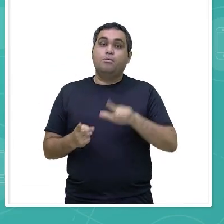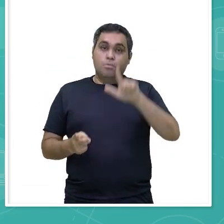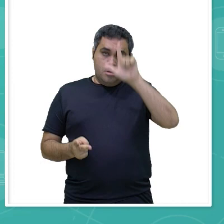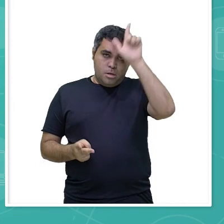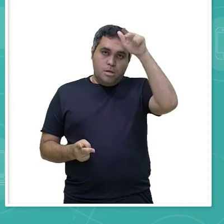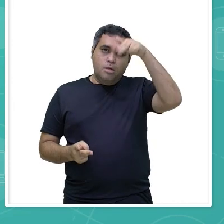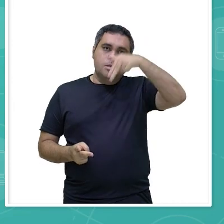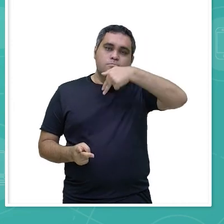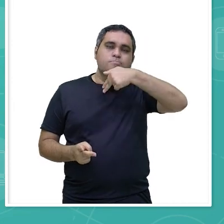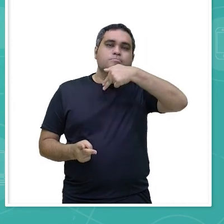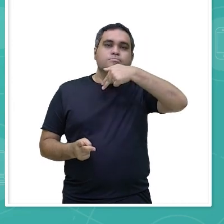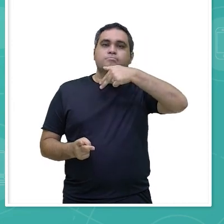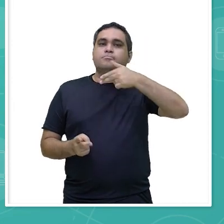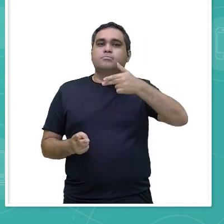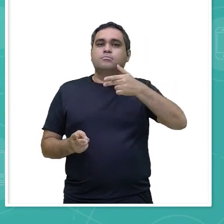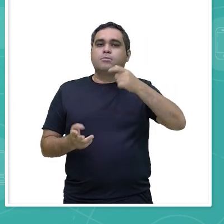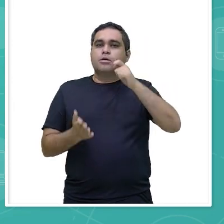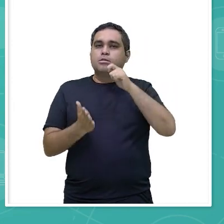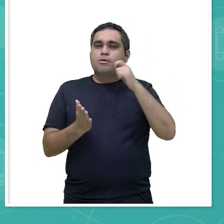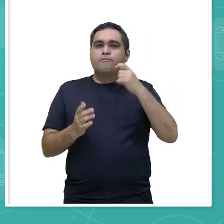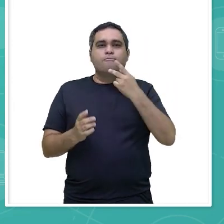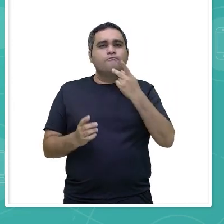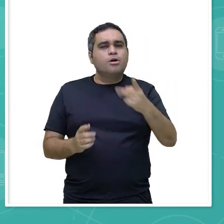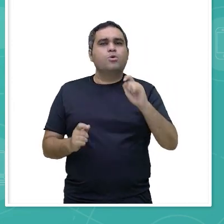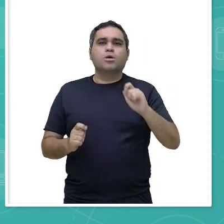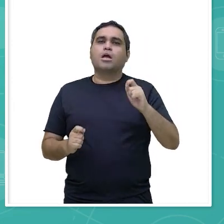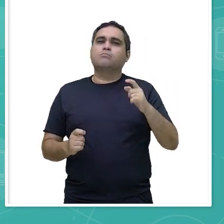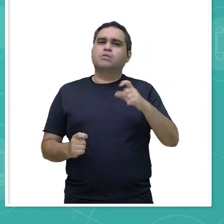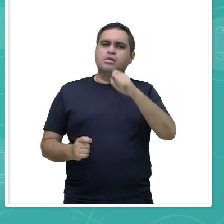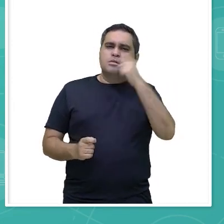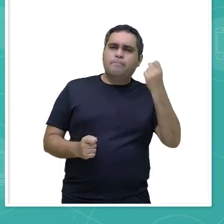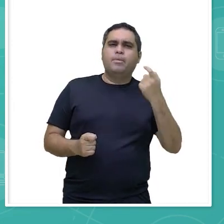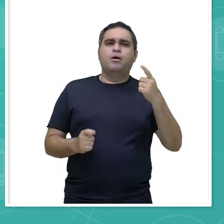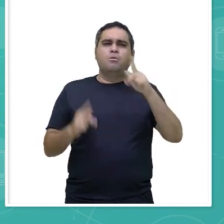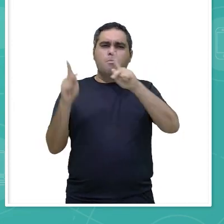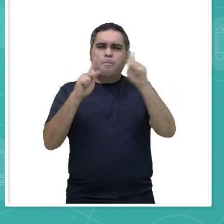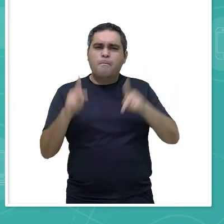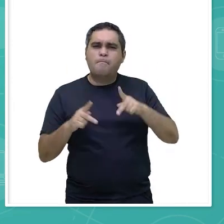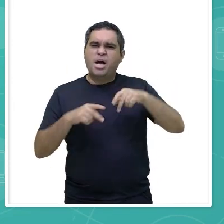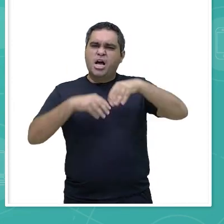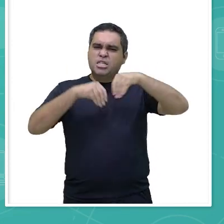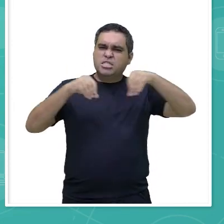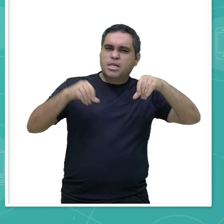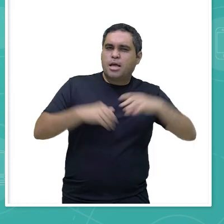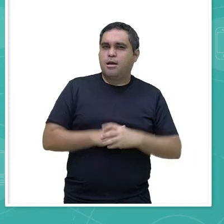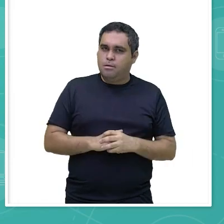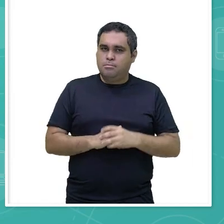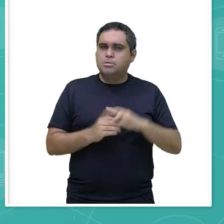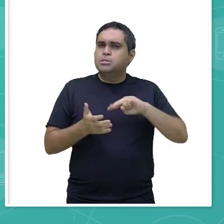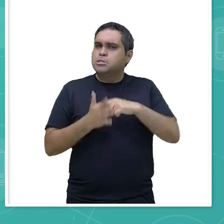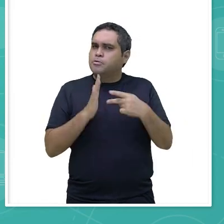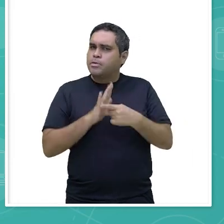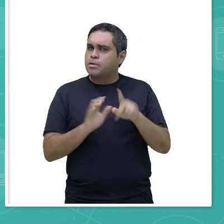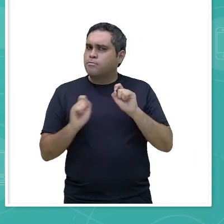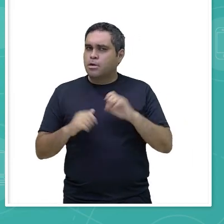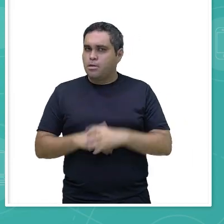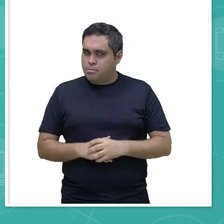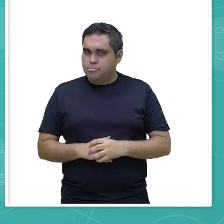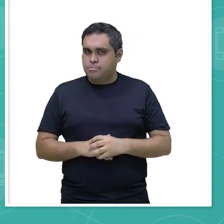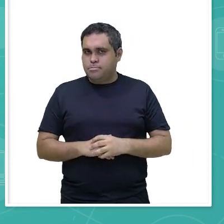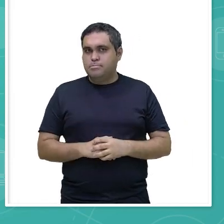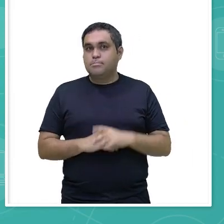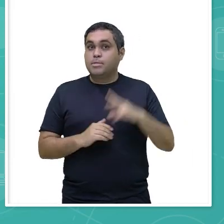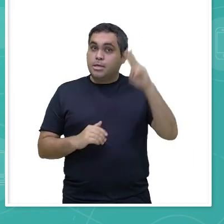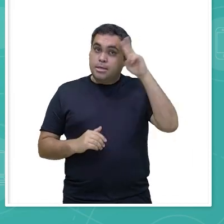ao escrever que lutaria por pão, paz e terra? Lembre-se que esse é o lema das teses